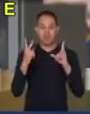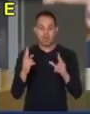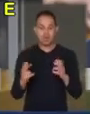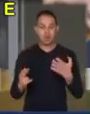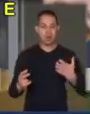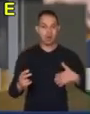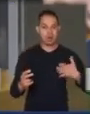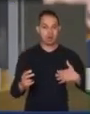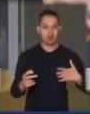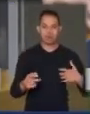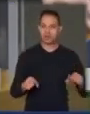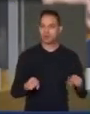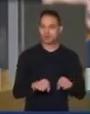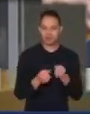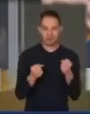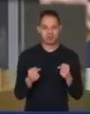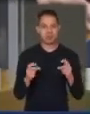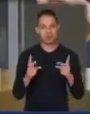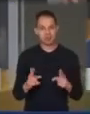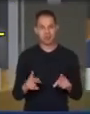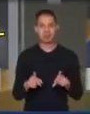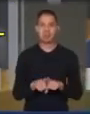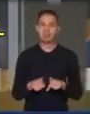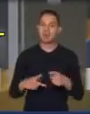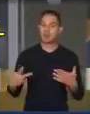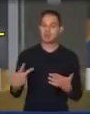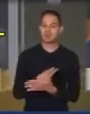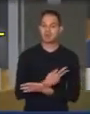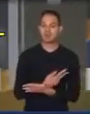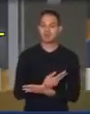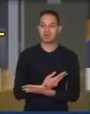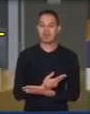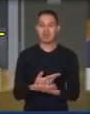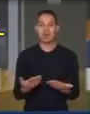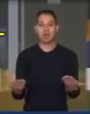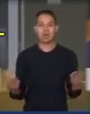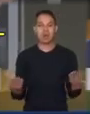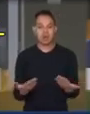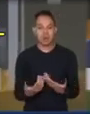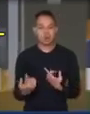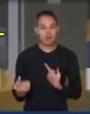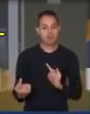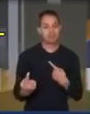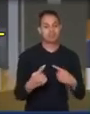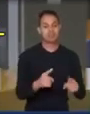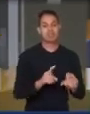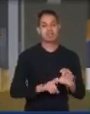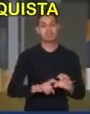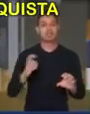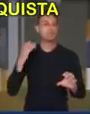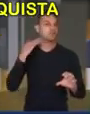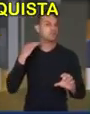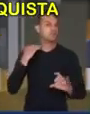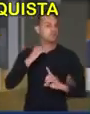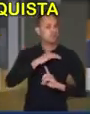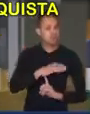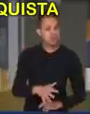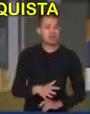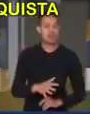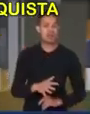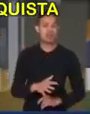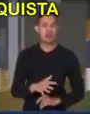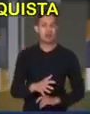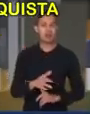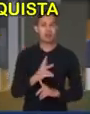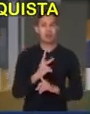também, de igual modo, é isso que acontece. E agora, o ataque à autonomia do Banco Central, uma conquista